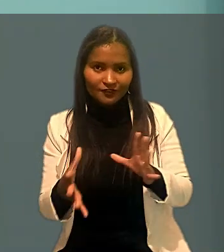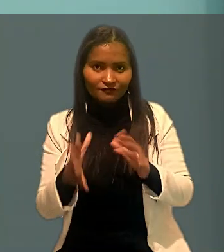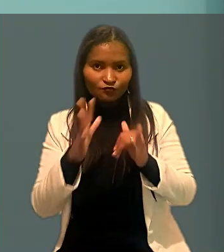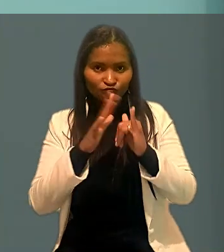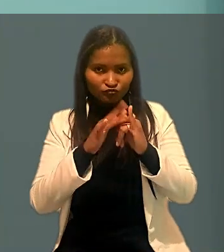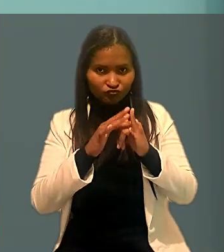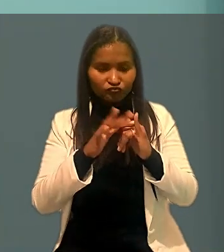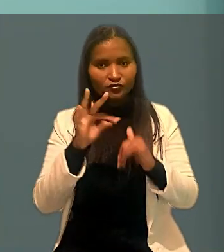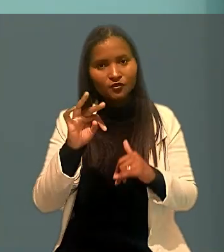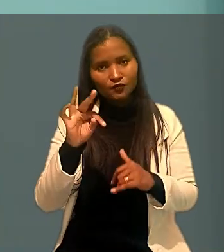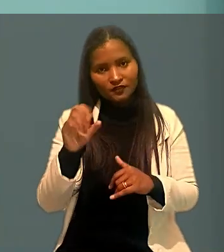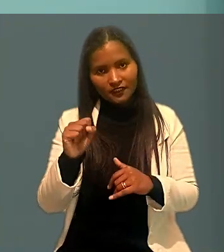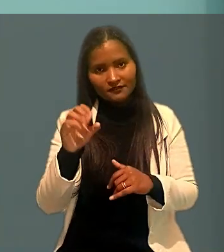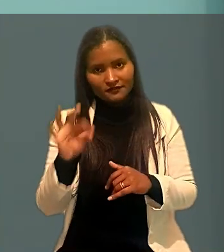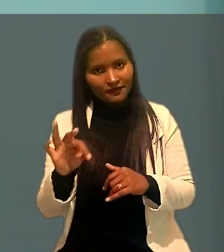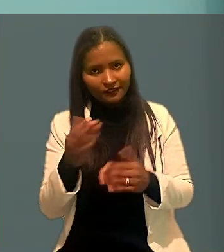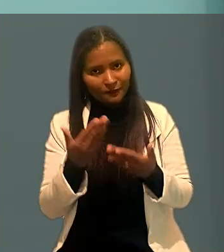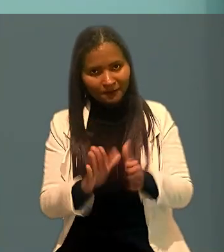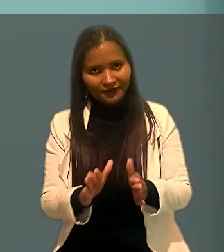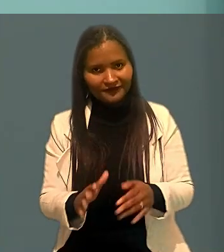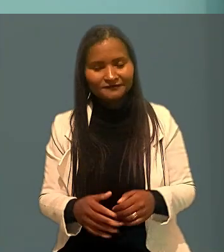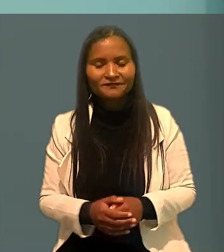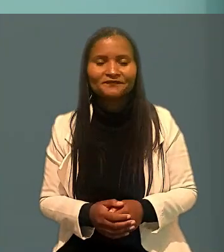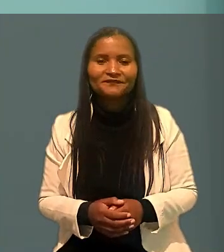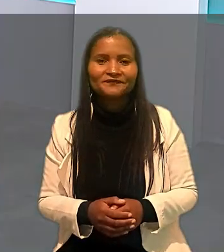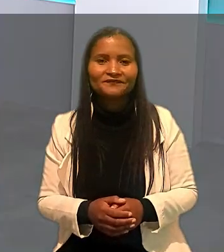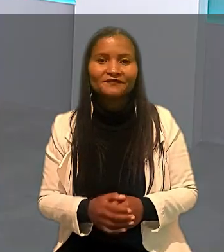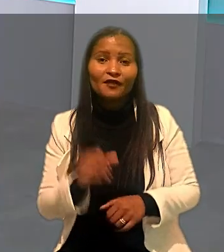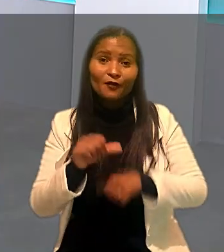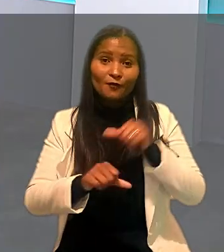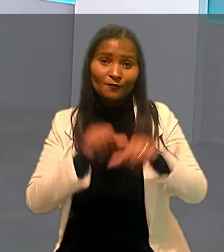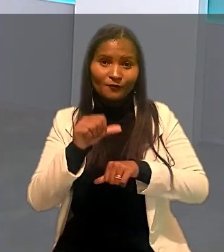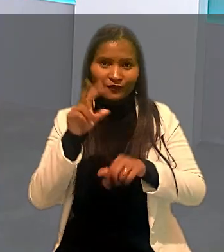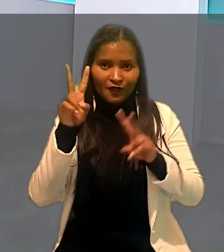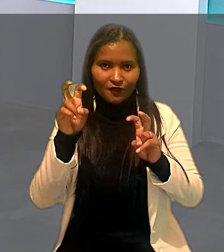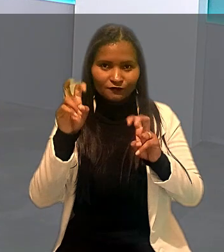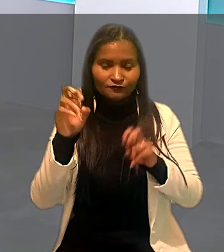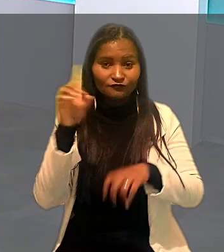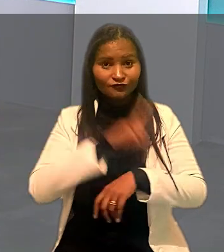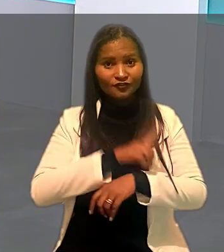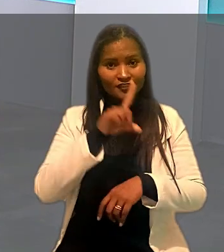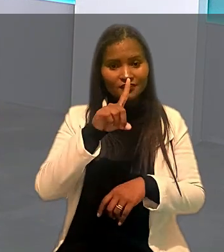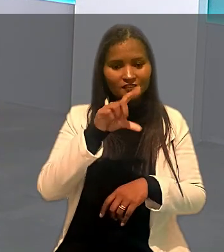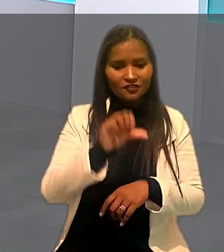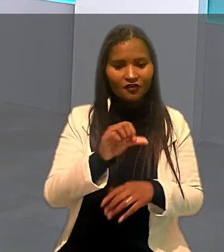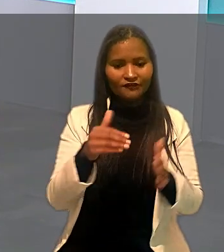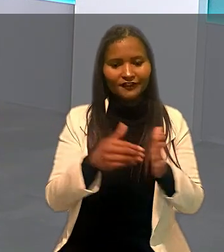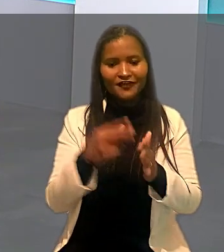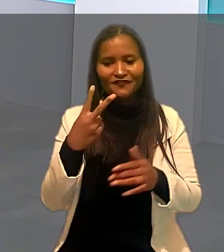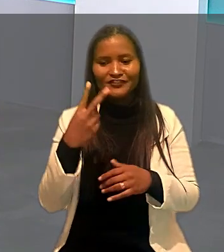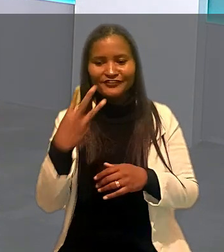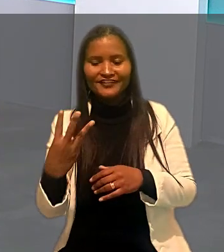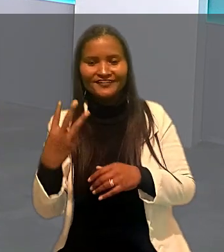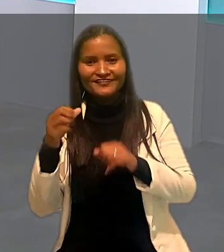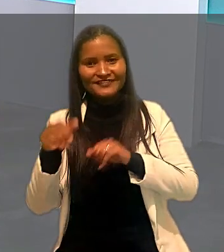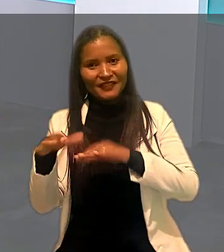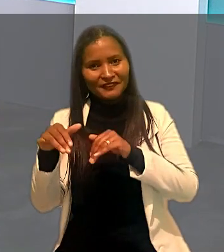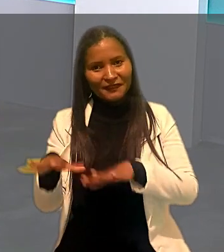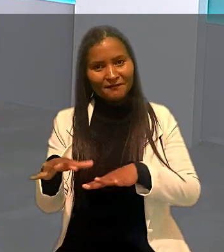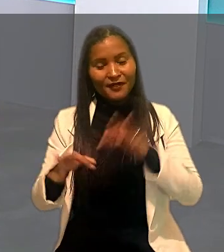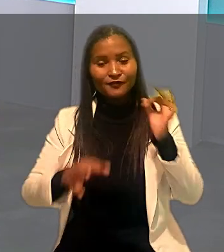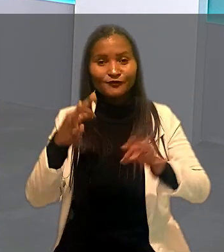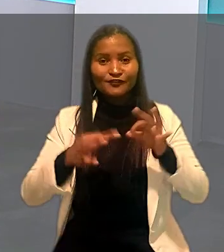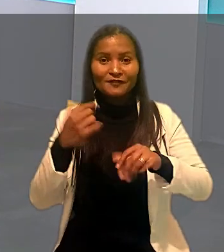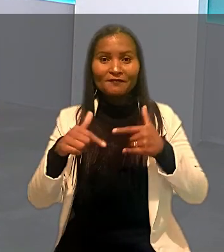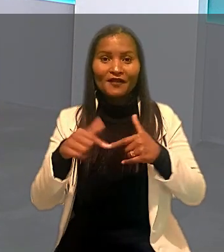está disponível no canal do TST no YouTube. Não perca! E mudando de assunto, entre os dias 19 e 23 de setembro,